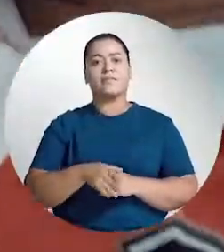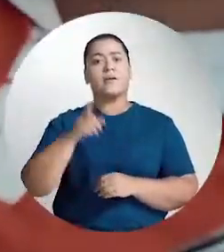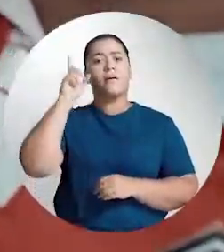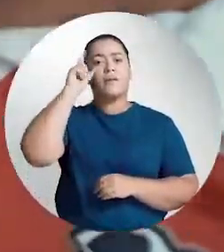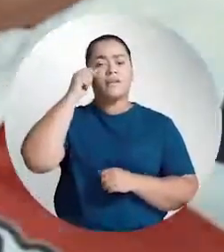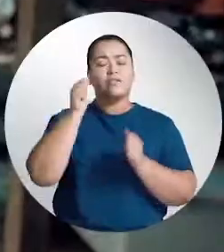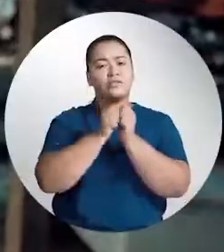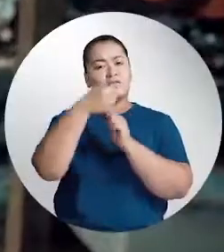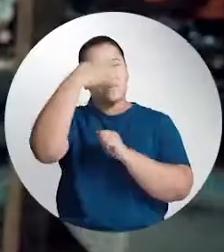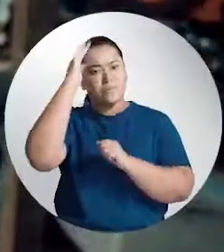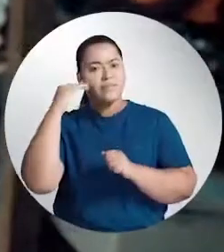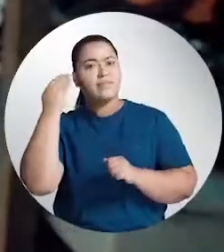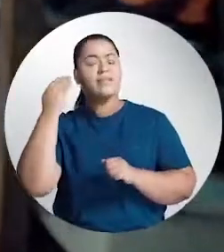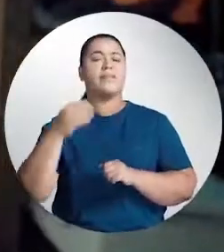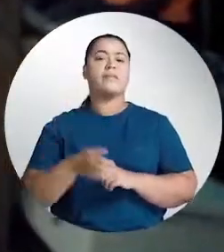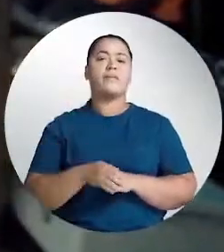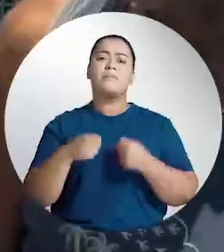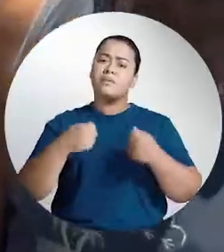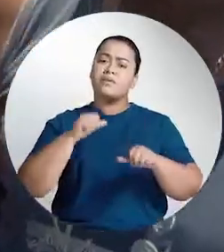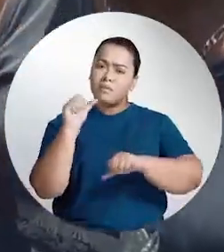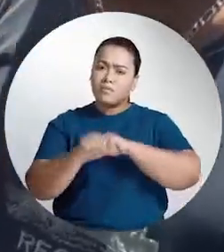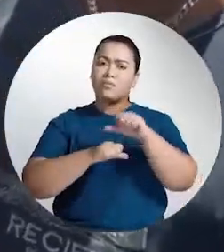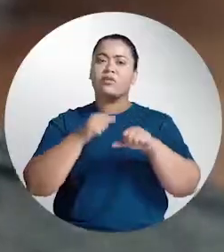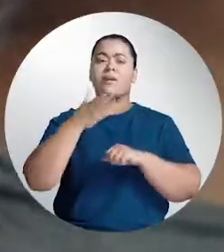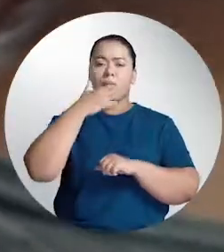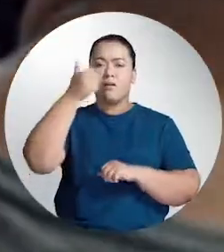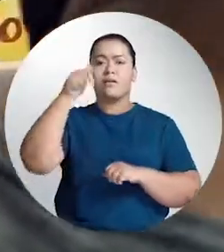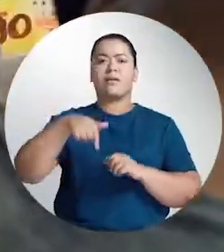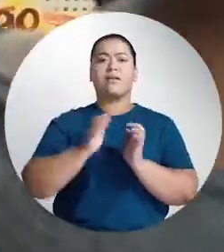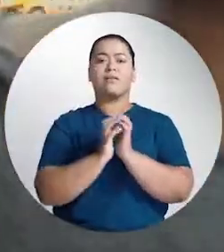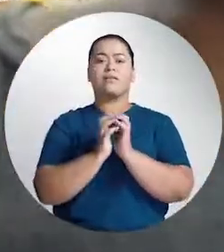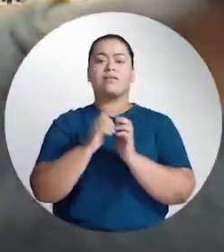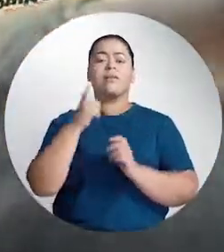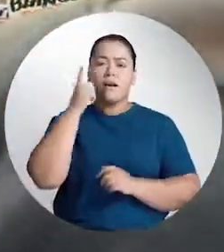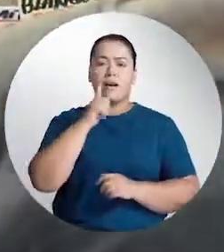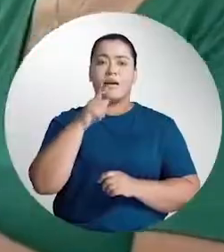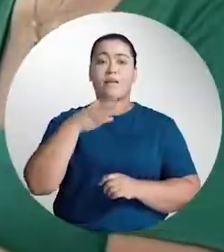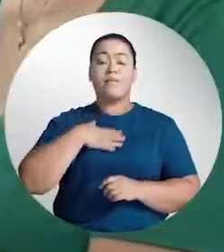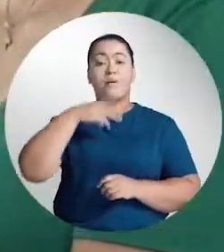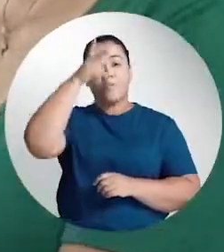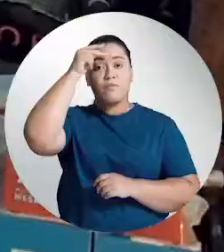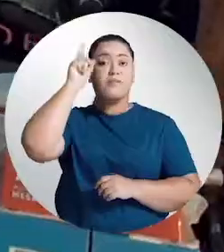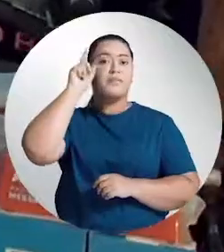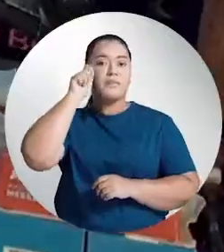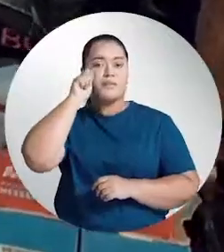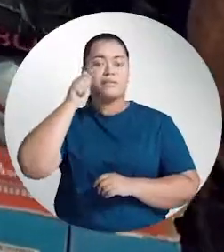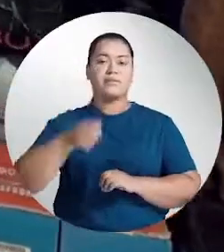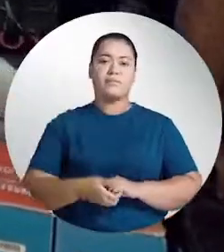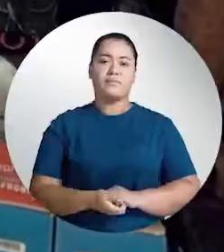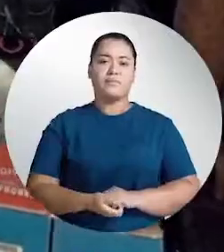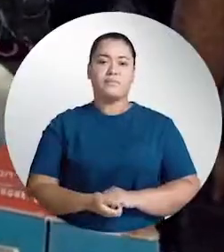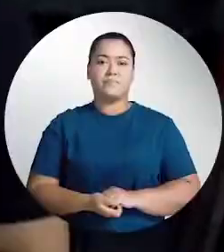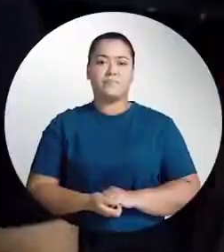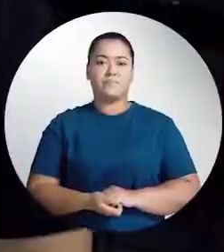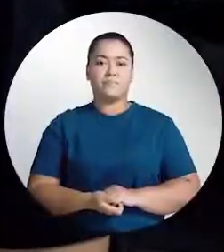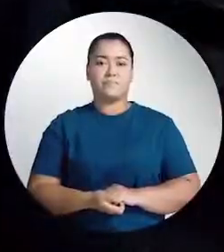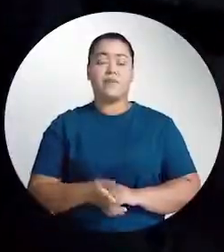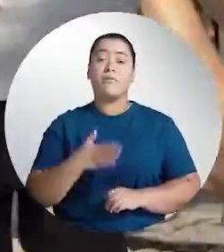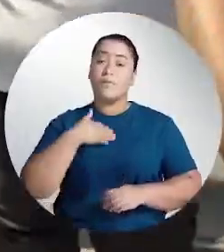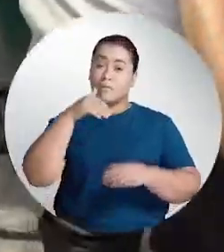Eu vou votar no senhor. Mendonça e Priscila! Vamos mudar essa cidade, vamos melhorar. Vamos ganhar! O meu prefeito é